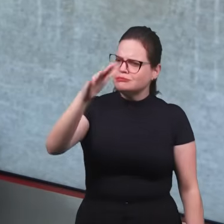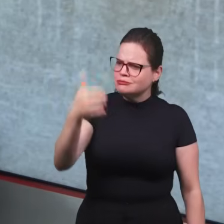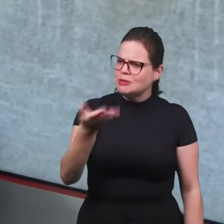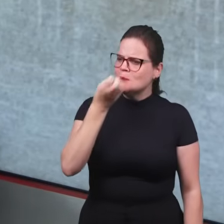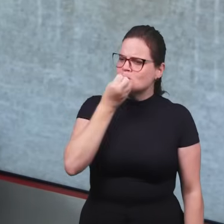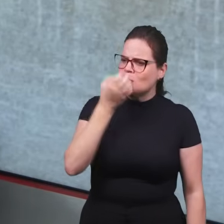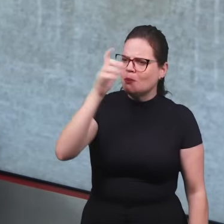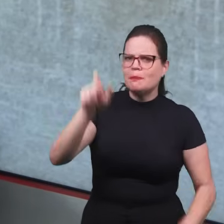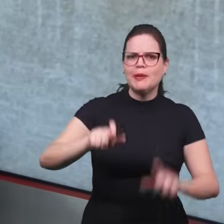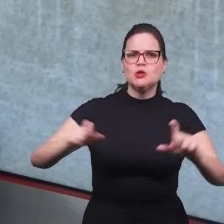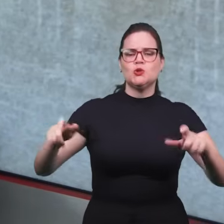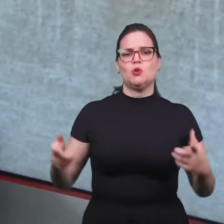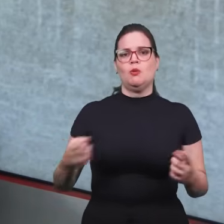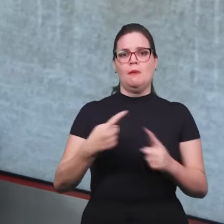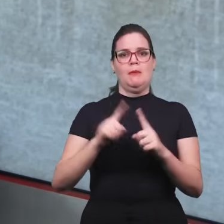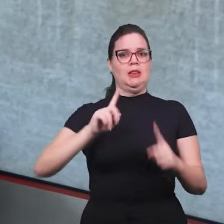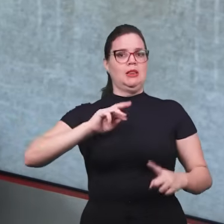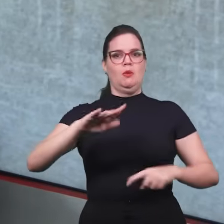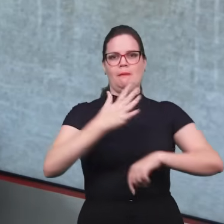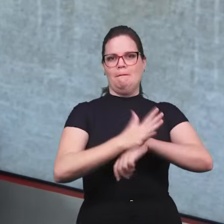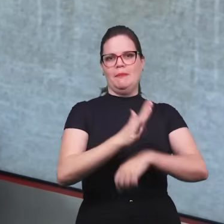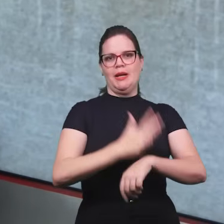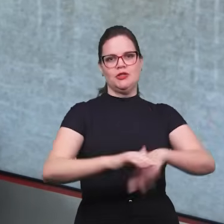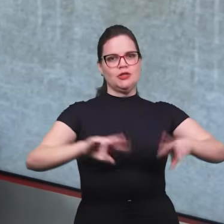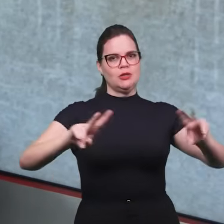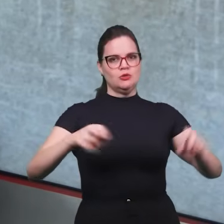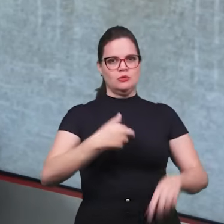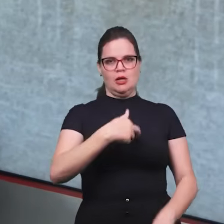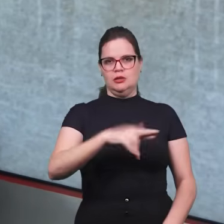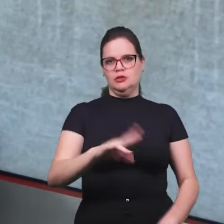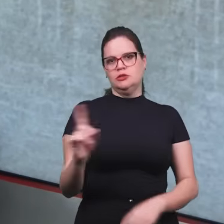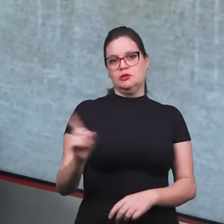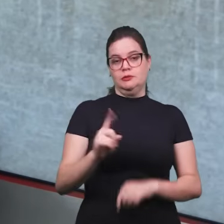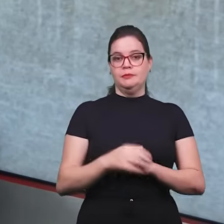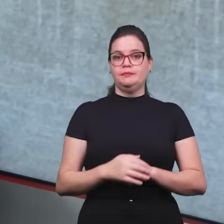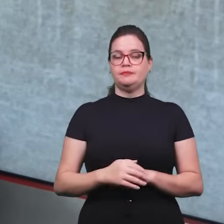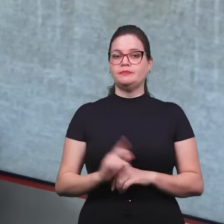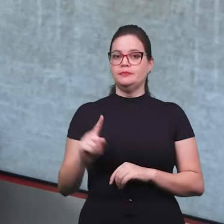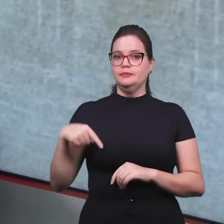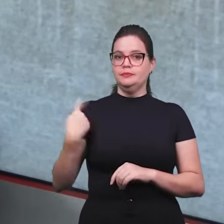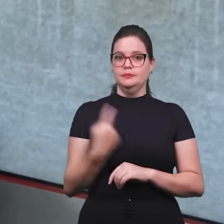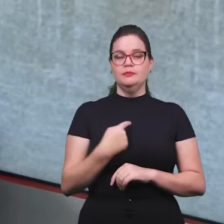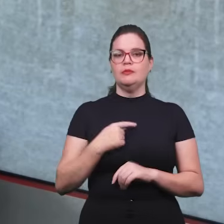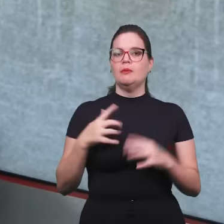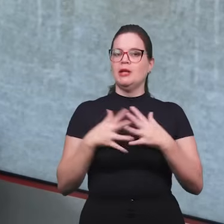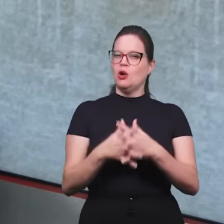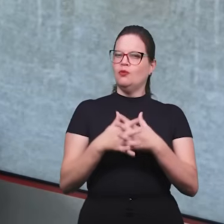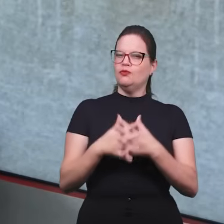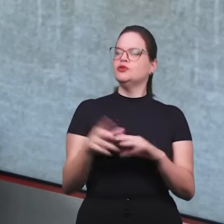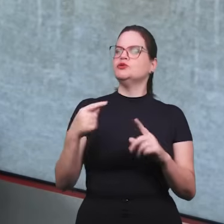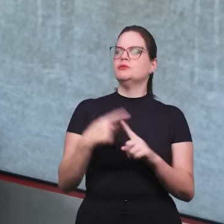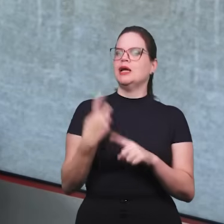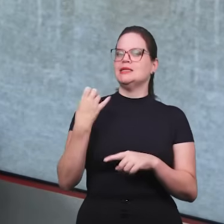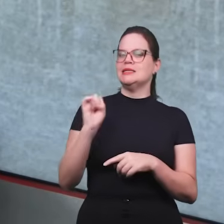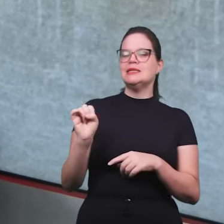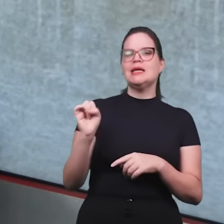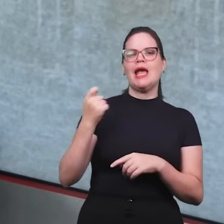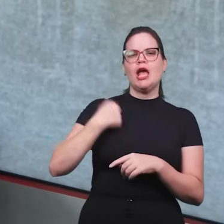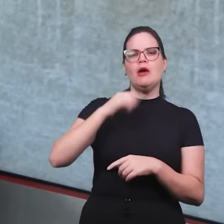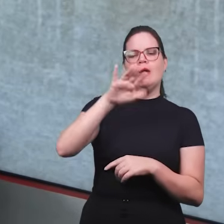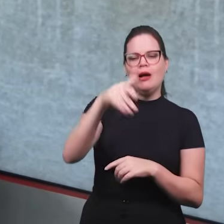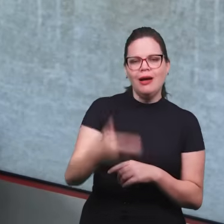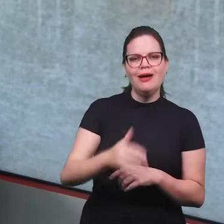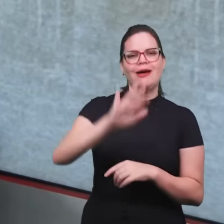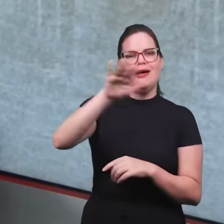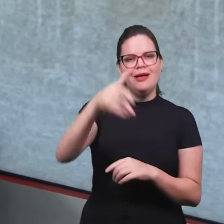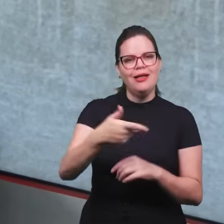reconhecimento, e não de prática religiosa. A confusão surge quando essa honra ela ultrapassa os